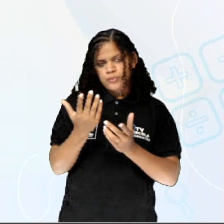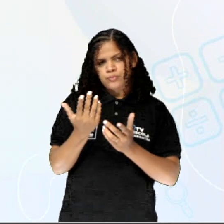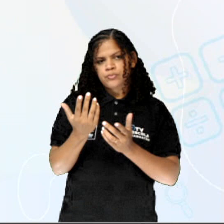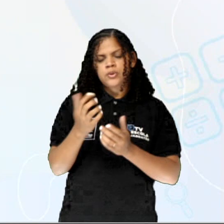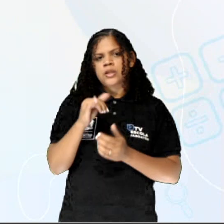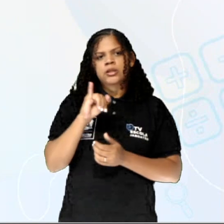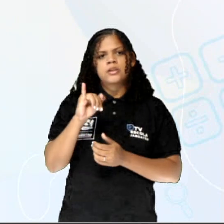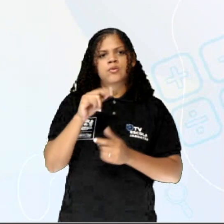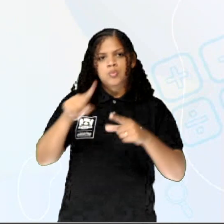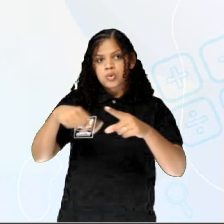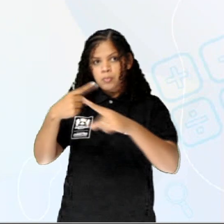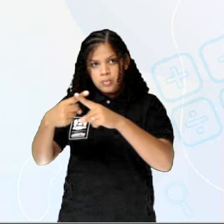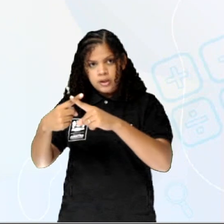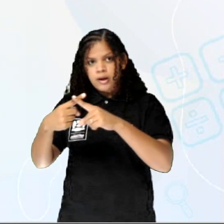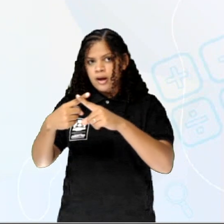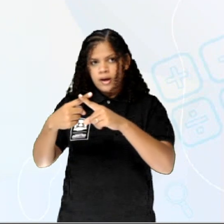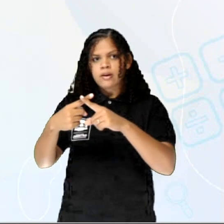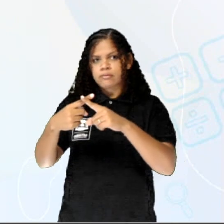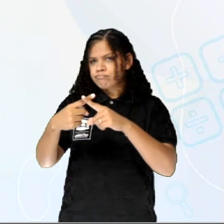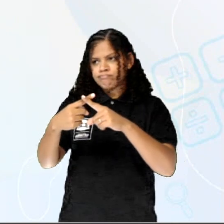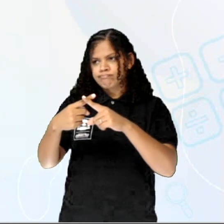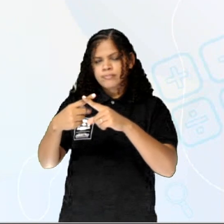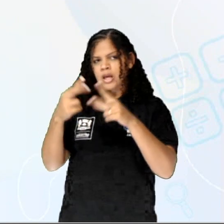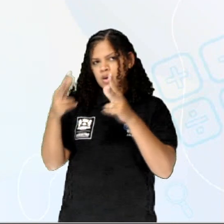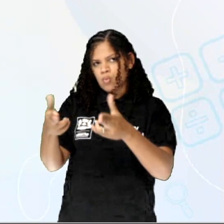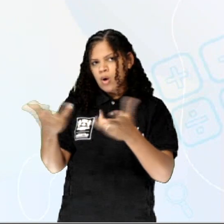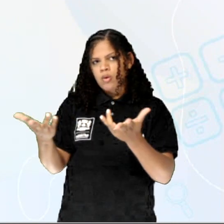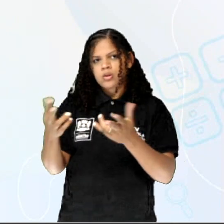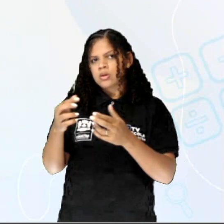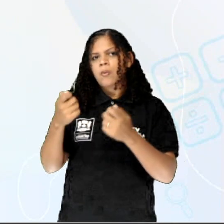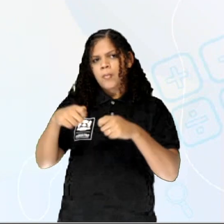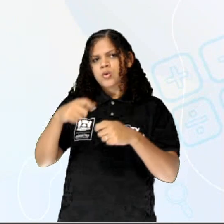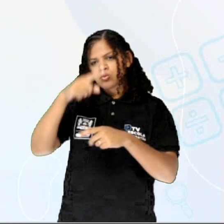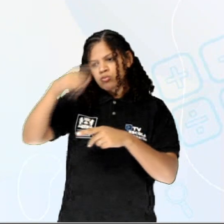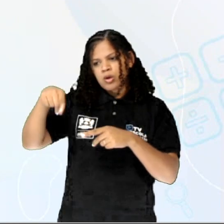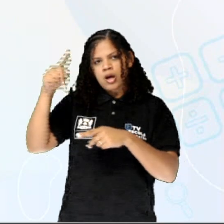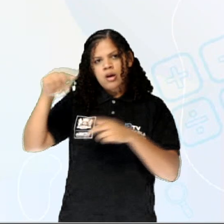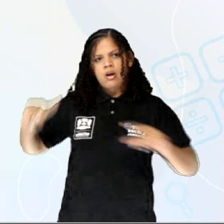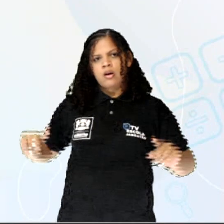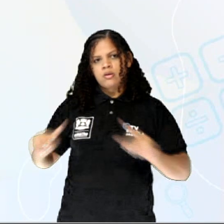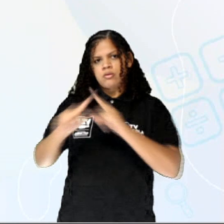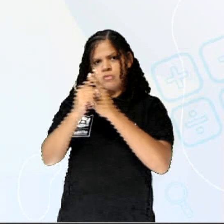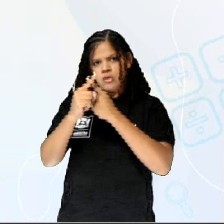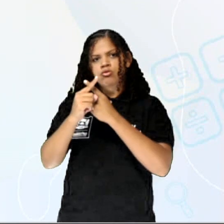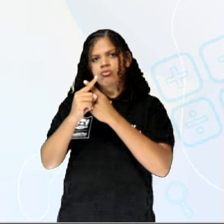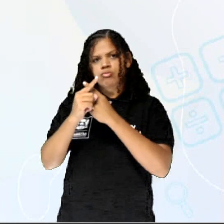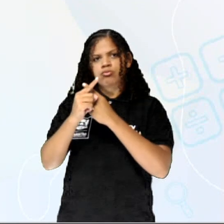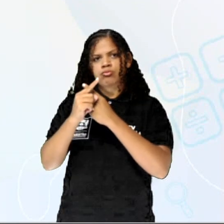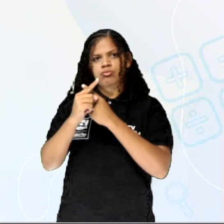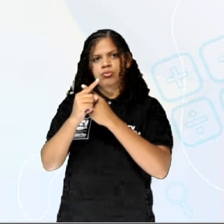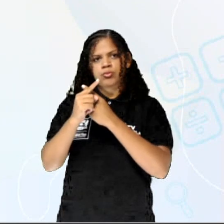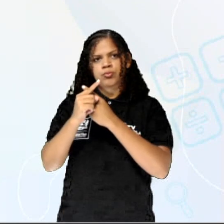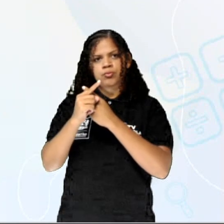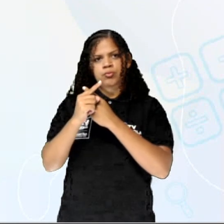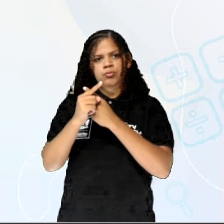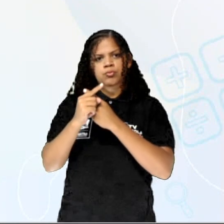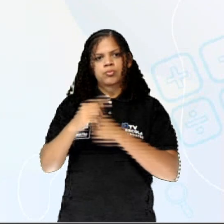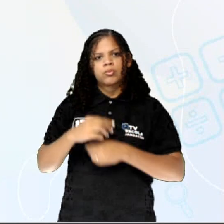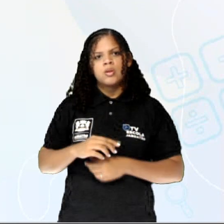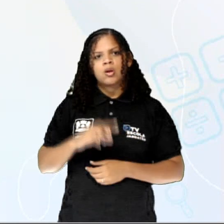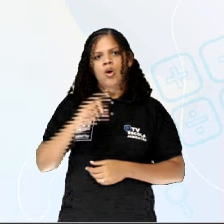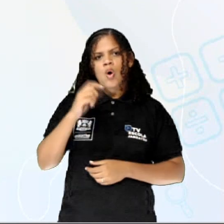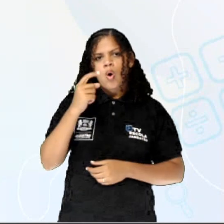dá 220. E 800 dividido por 8 dá 100. Então a minha continha vai ficar agora assim, ó, uma simplificação dos valores